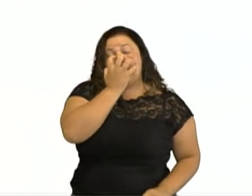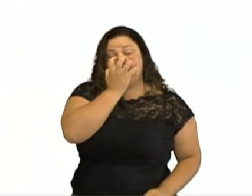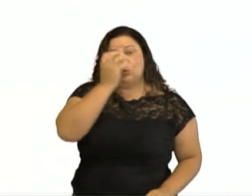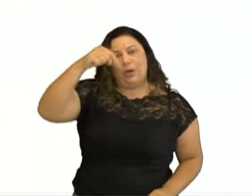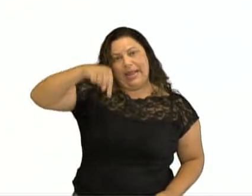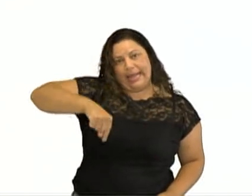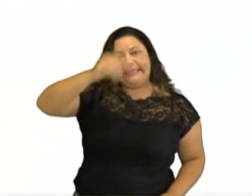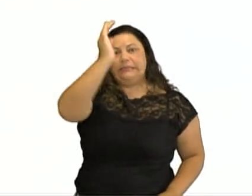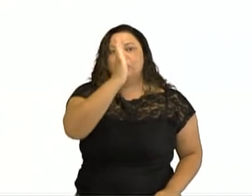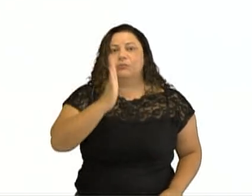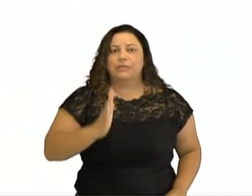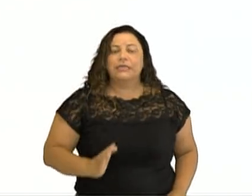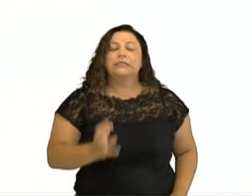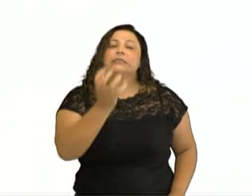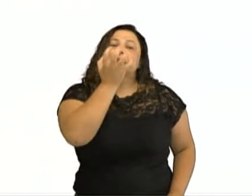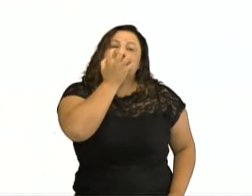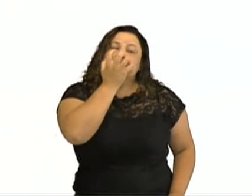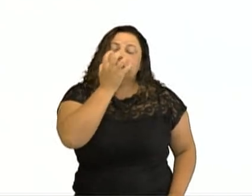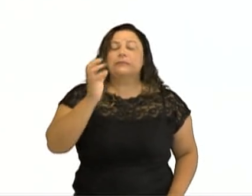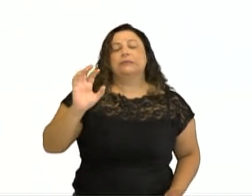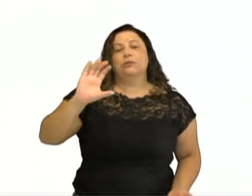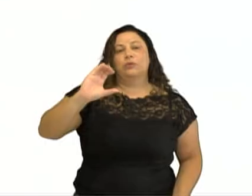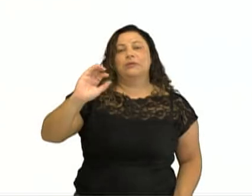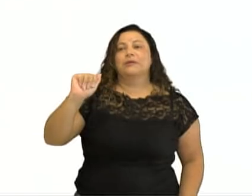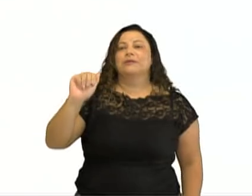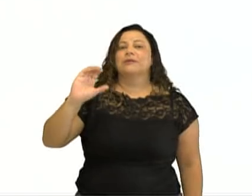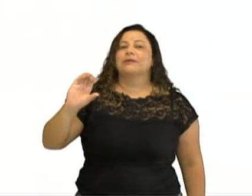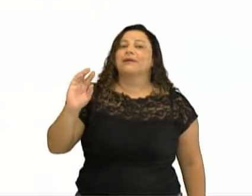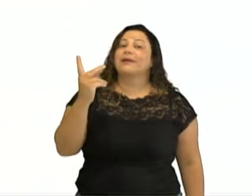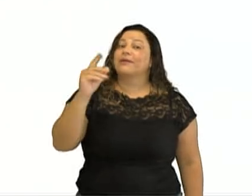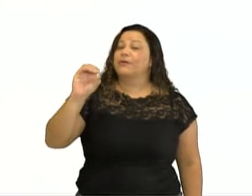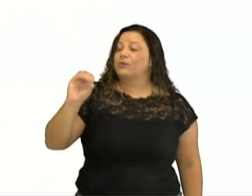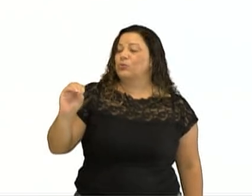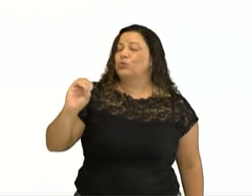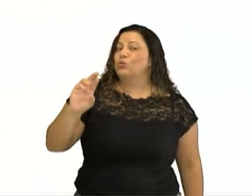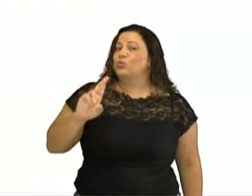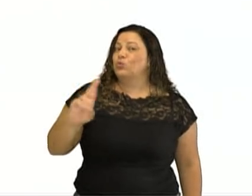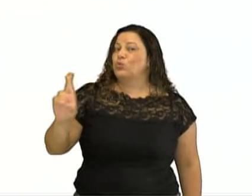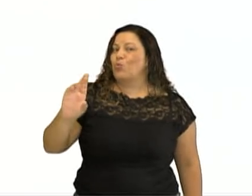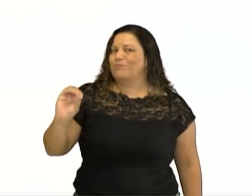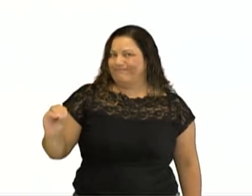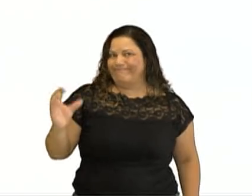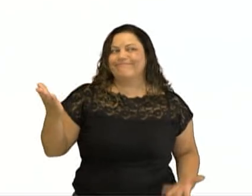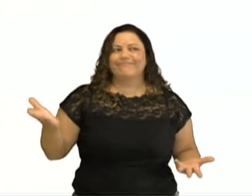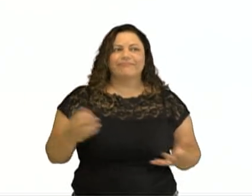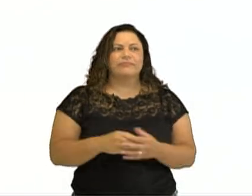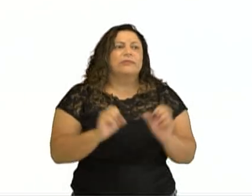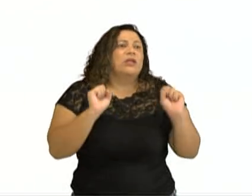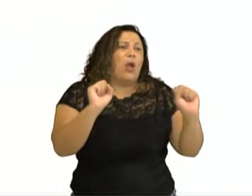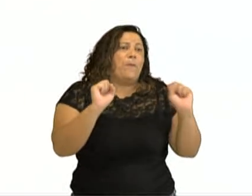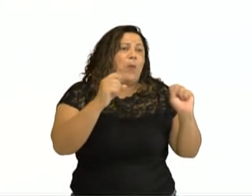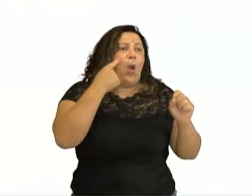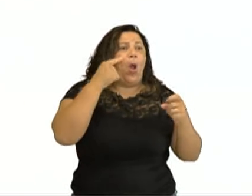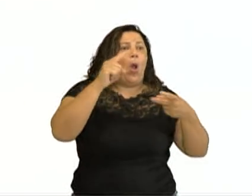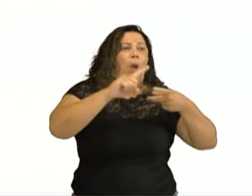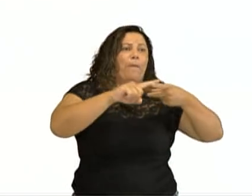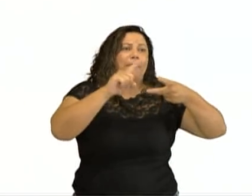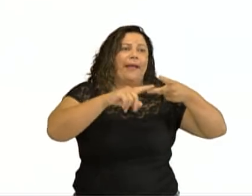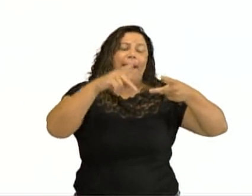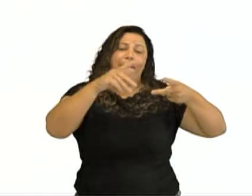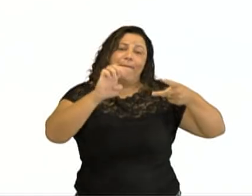no Brasil, a gente chama de cachorro, mas tem tantos outros nomes para ele. A gente pode chamar ele de perro, de